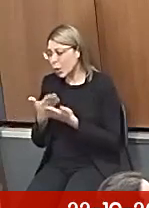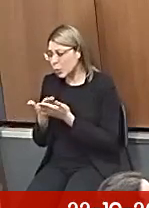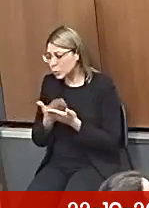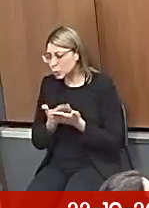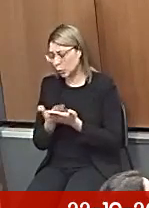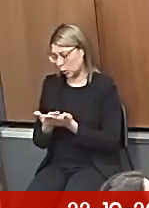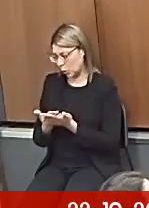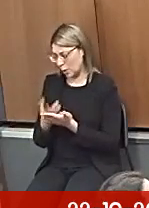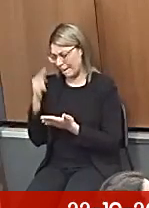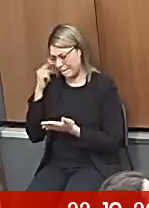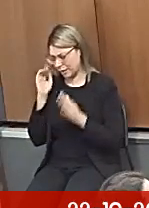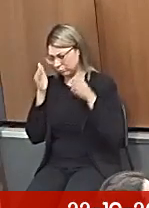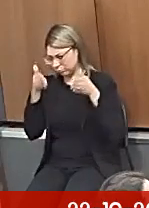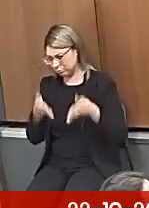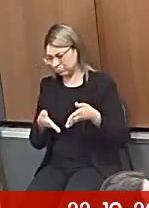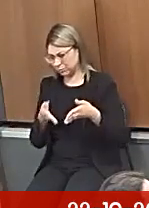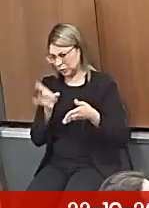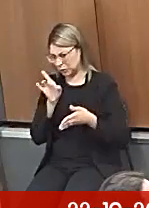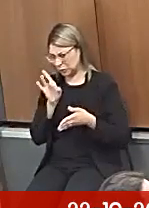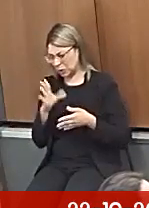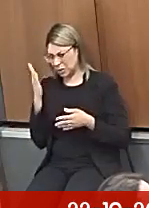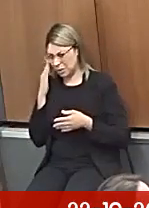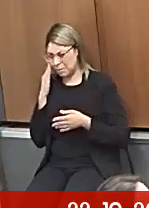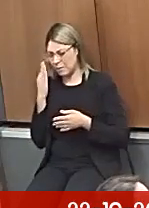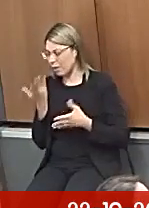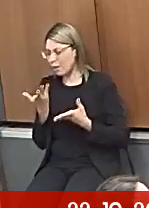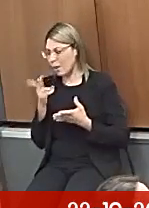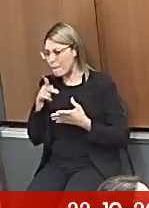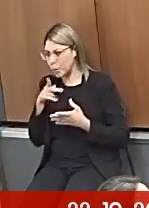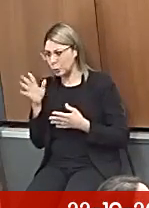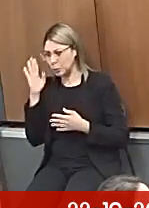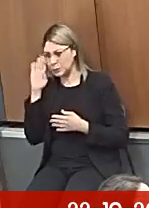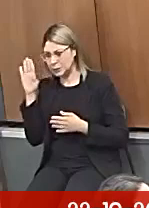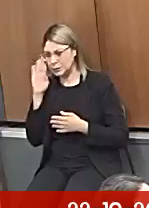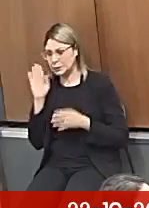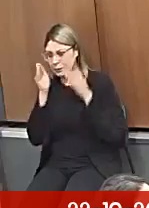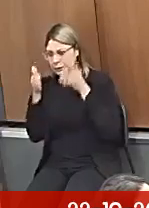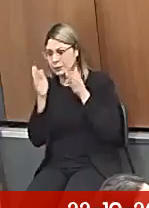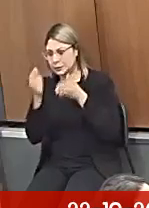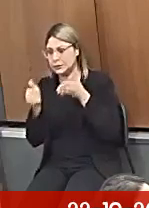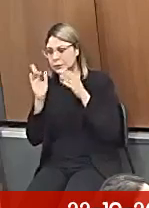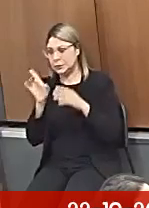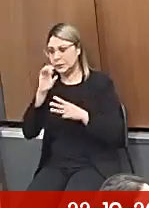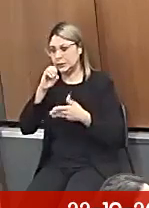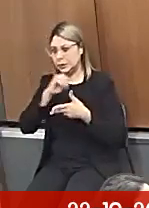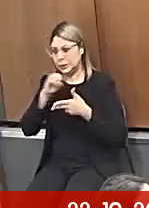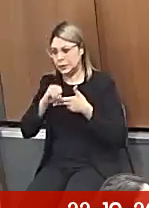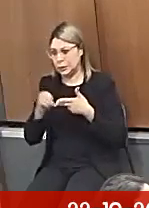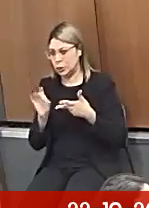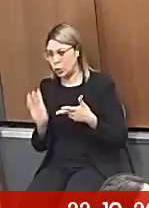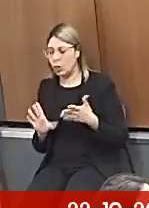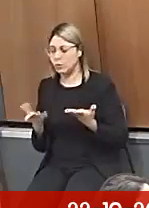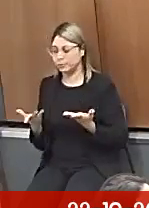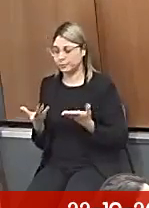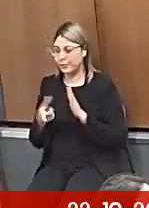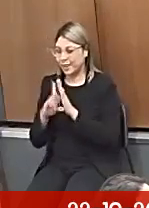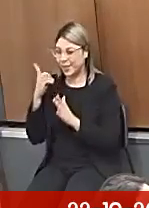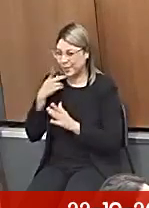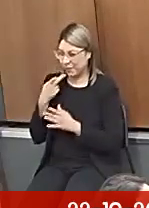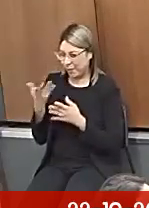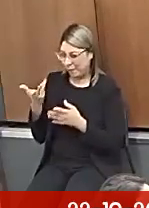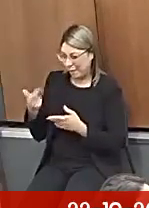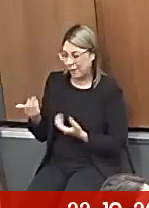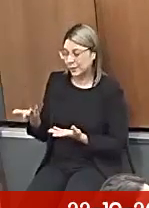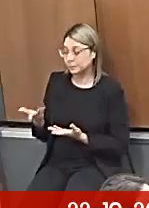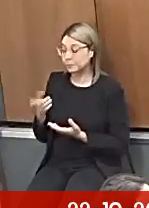se pautarem no ranking do Enem e fazerem essa postura higienista, que o deputado falou de uma forma muito perfeita, é